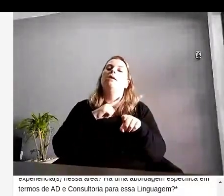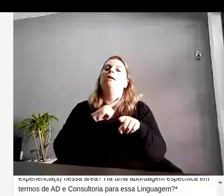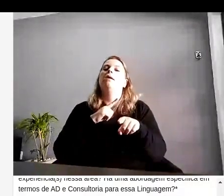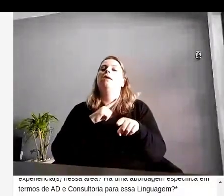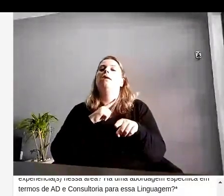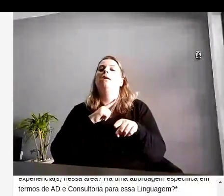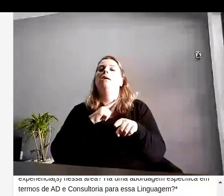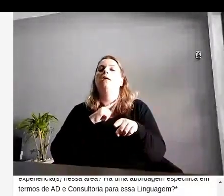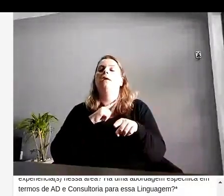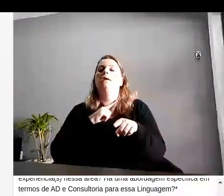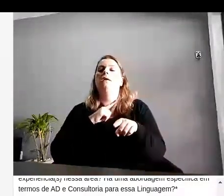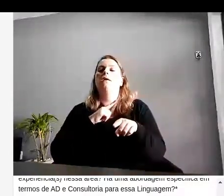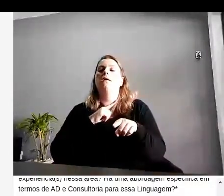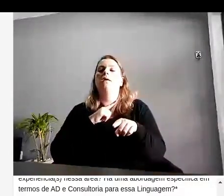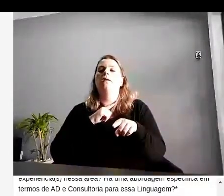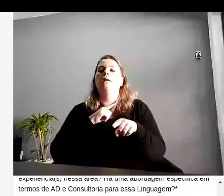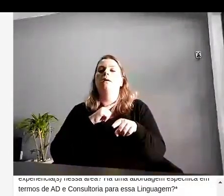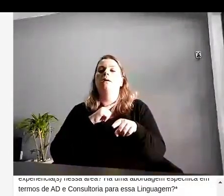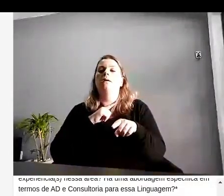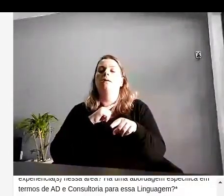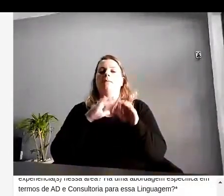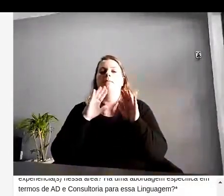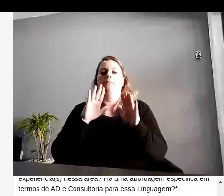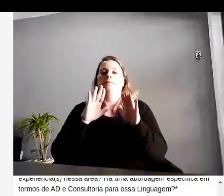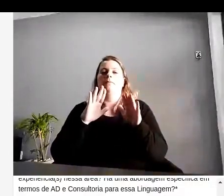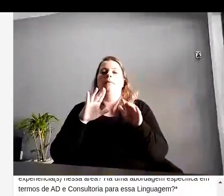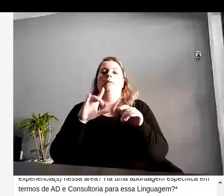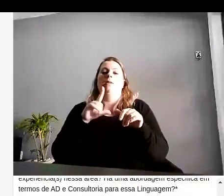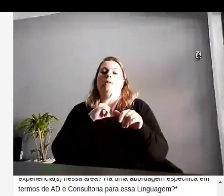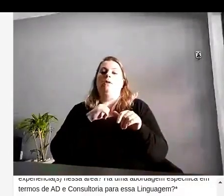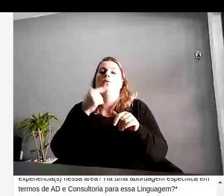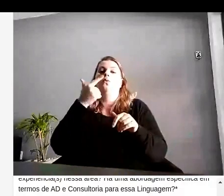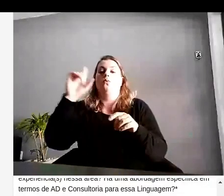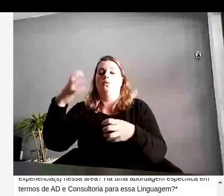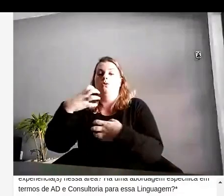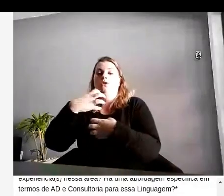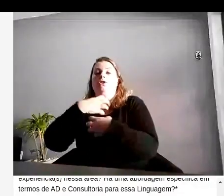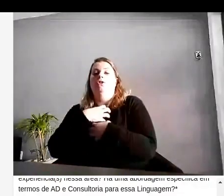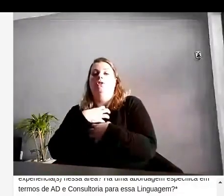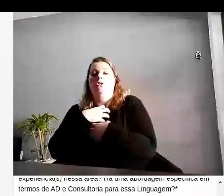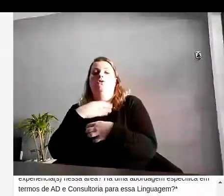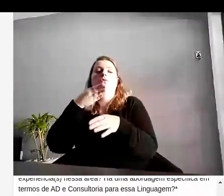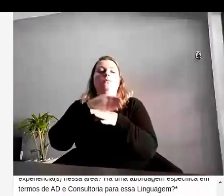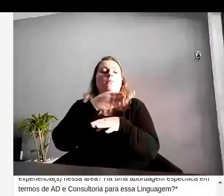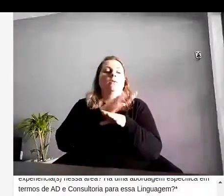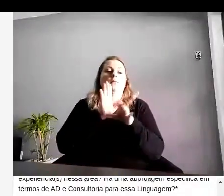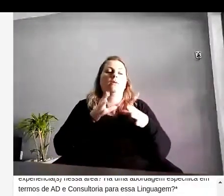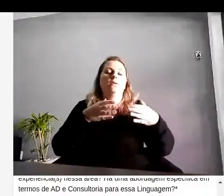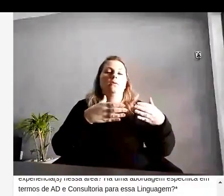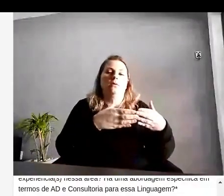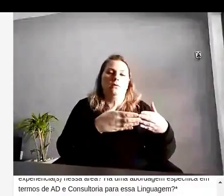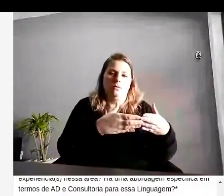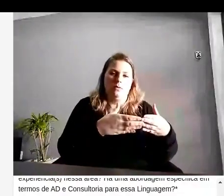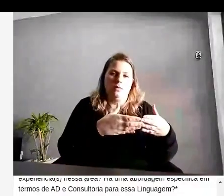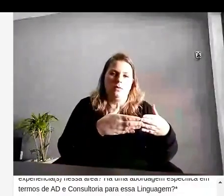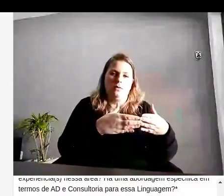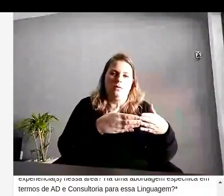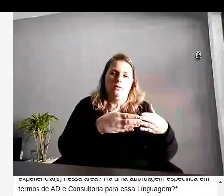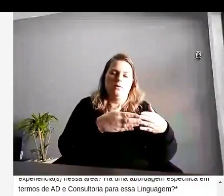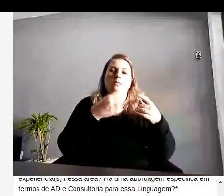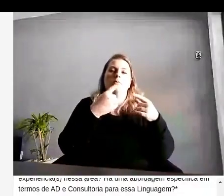uma outra forma de participação, que é a participação institucional dentro do processo de reivindicação de audiodescrição.